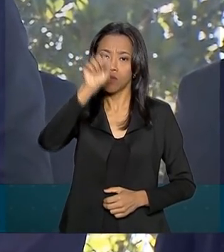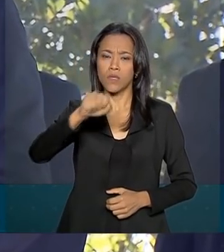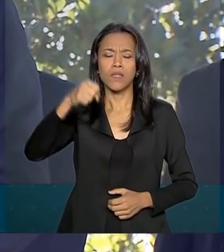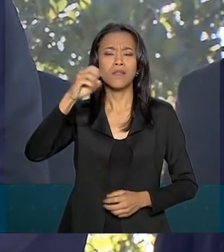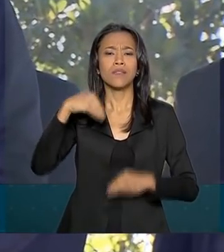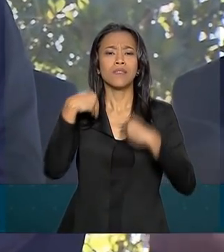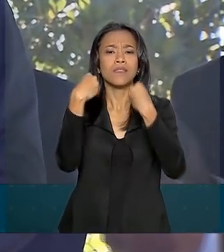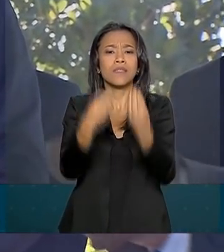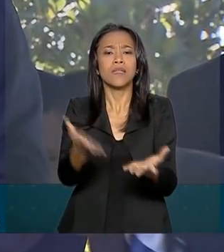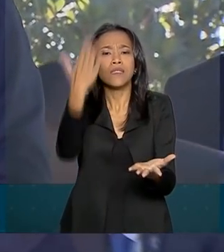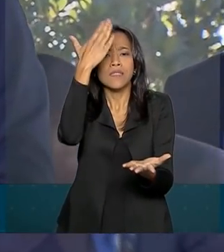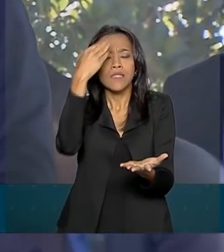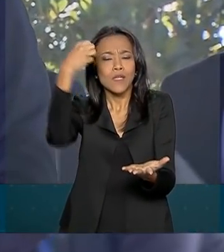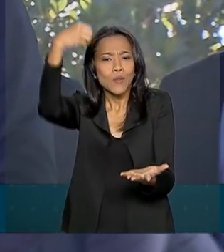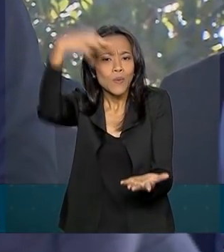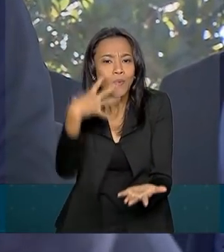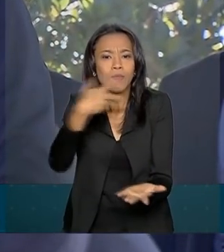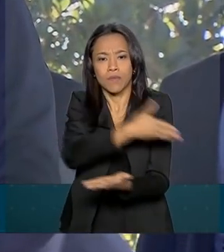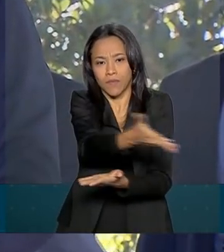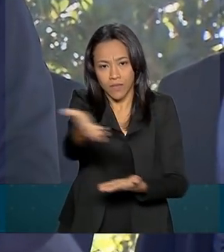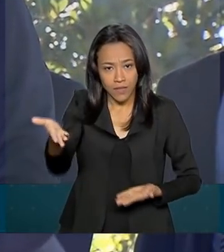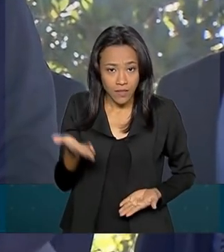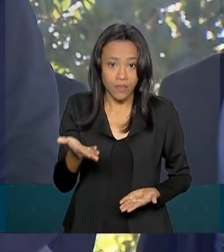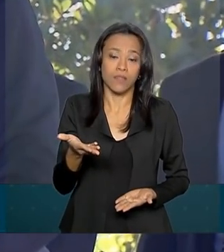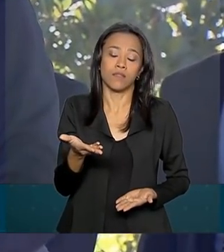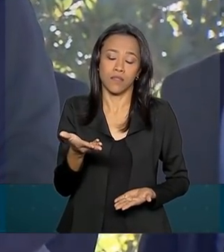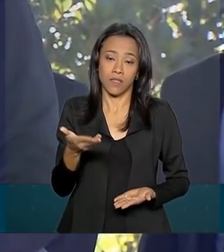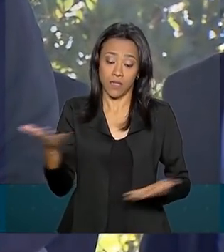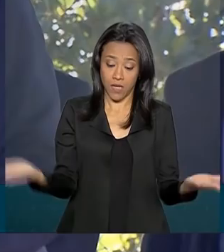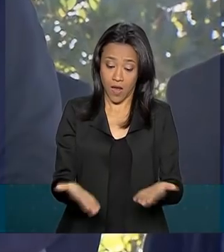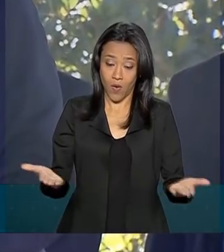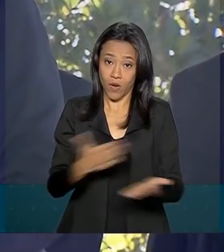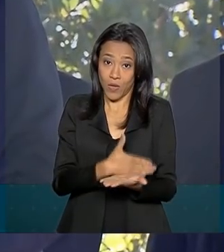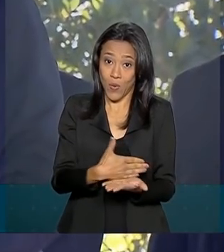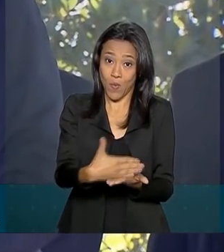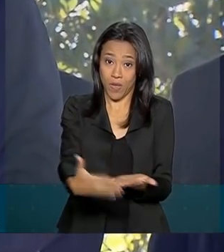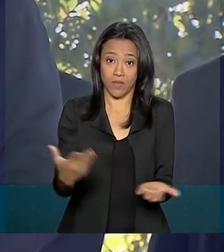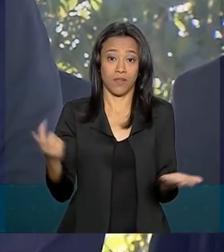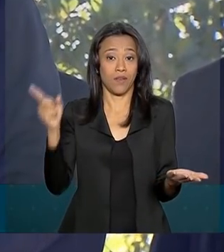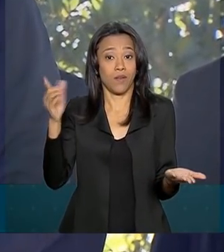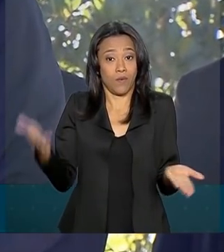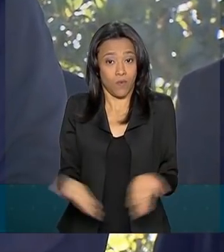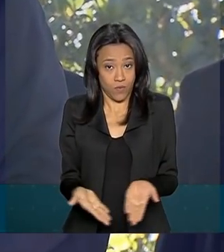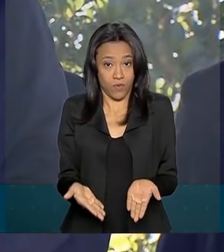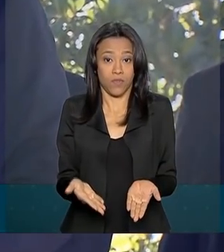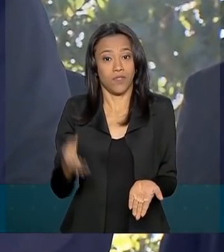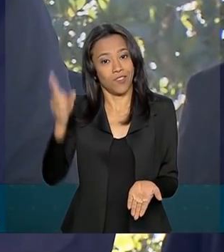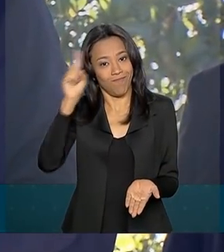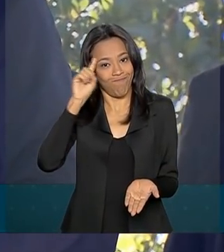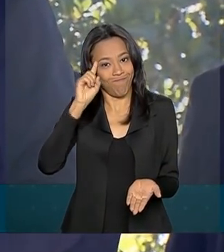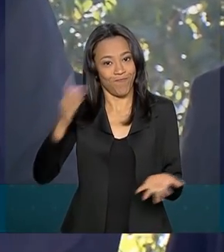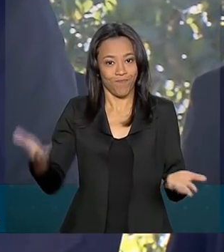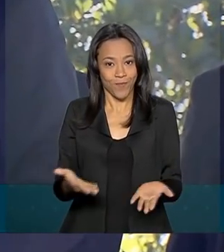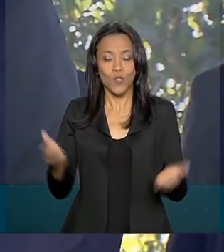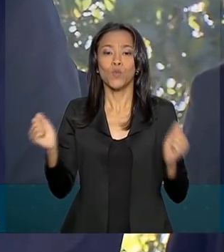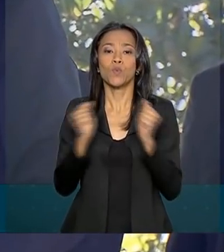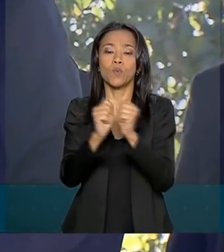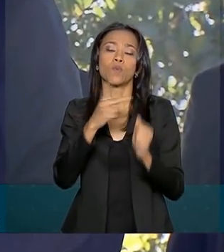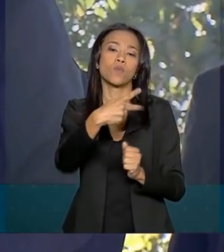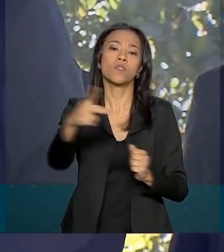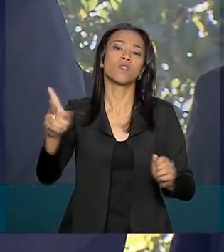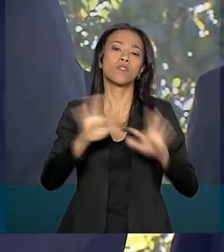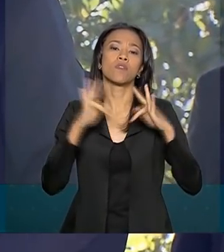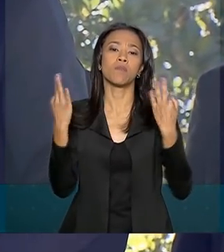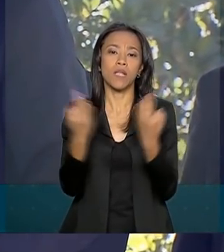ilumine nessa jornada que começa nessa data, juntamente com os seus familiares.